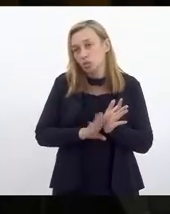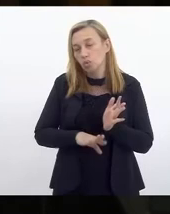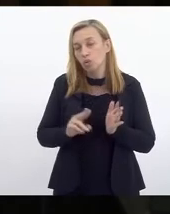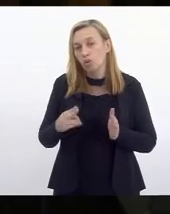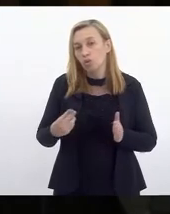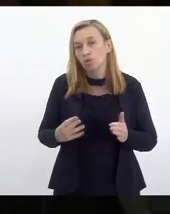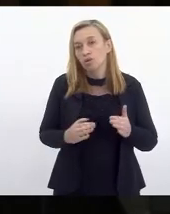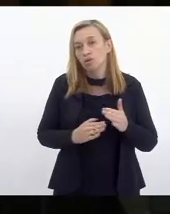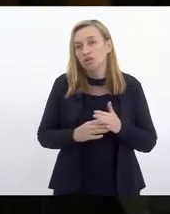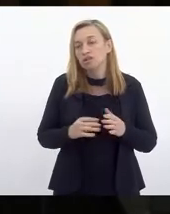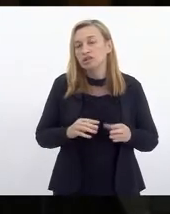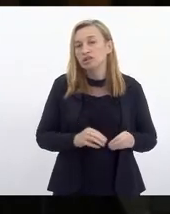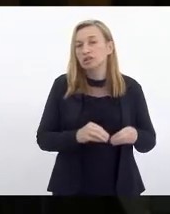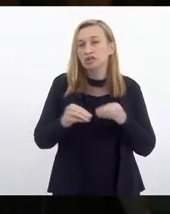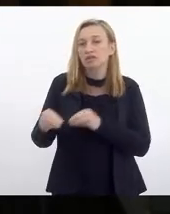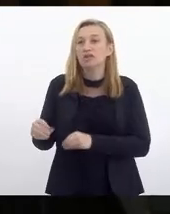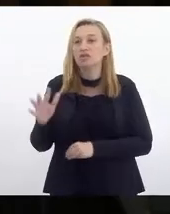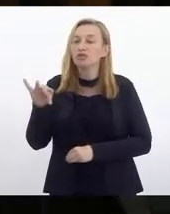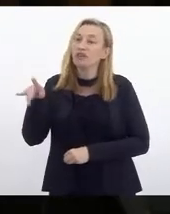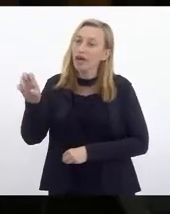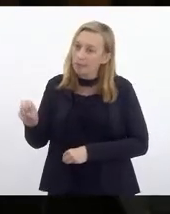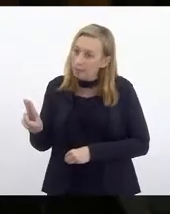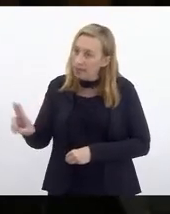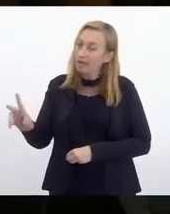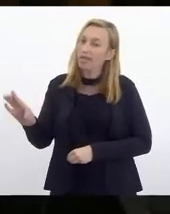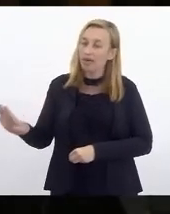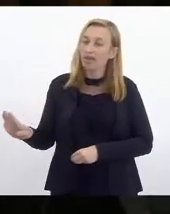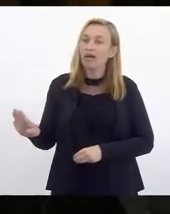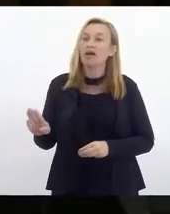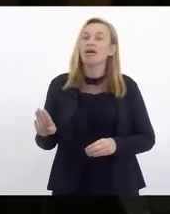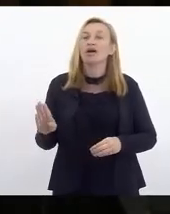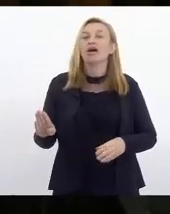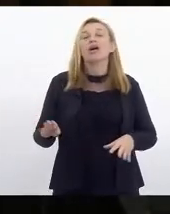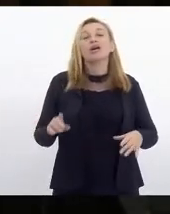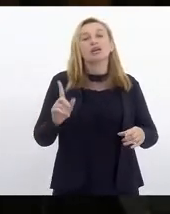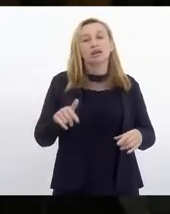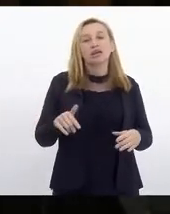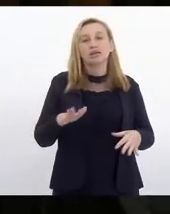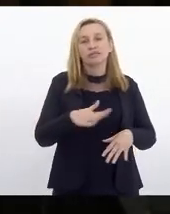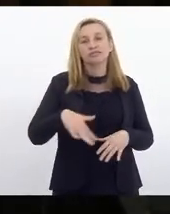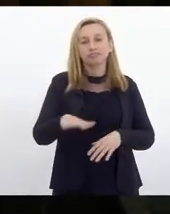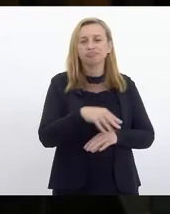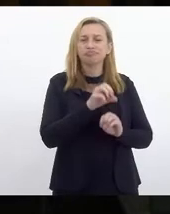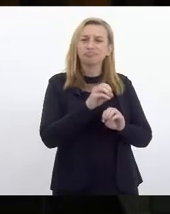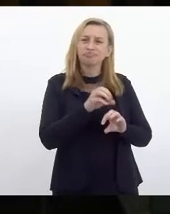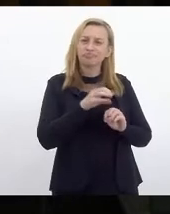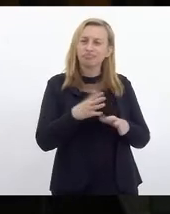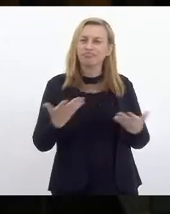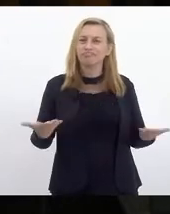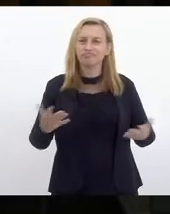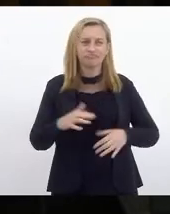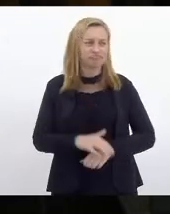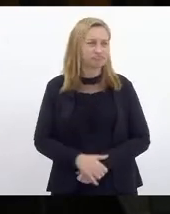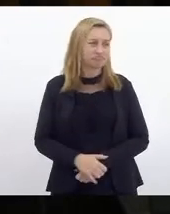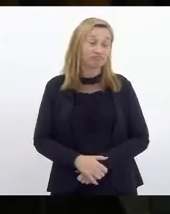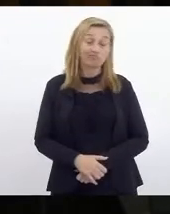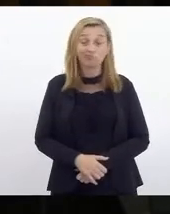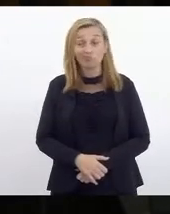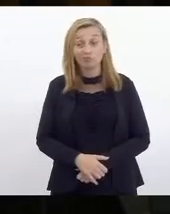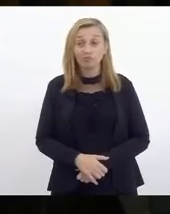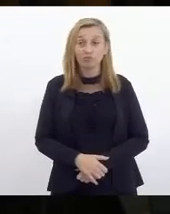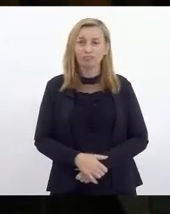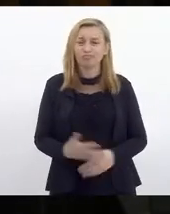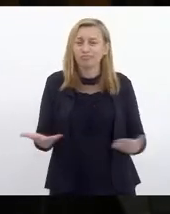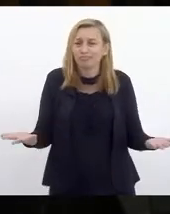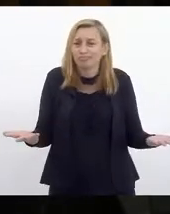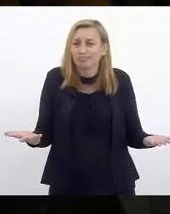limitando transferências do Fundeb, que é para educação. Ora, isso que olha, que